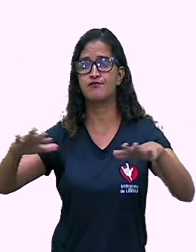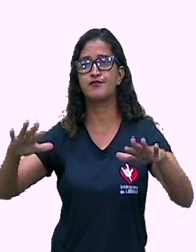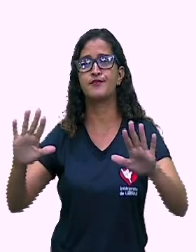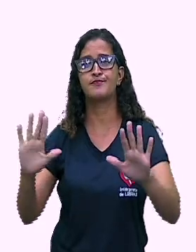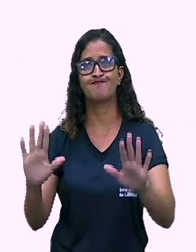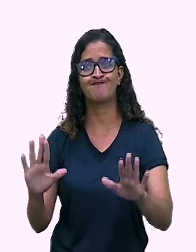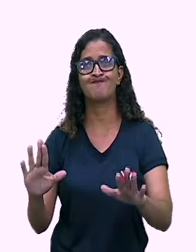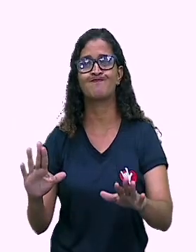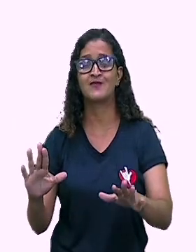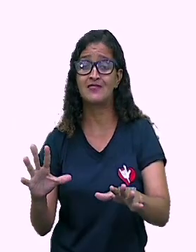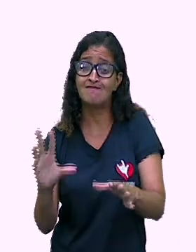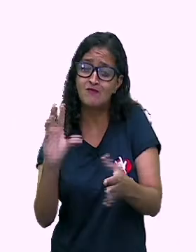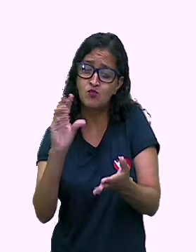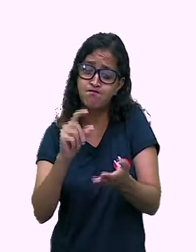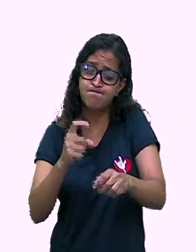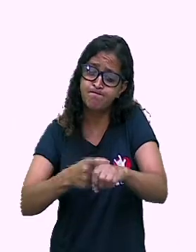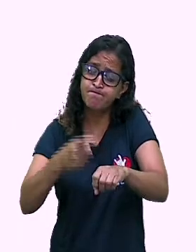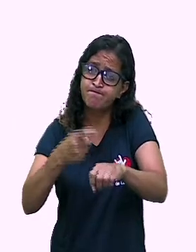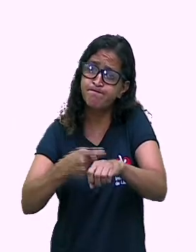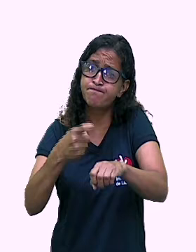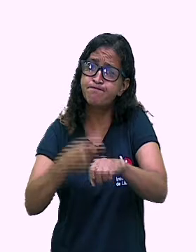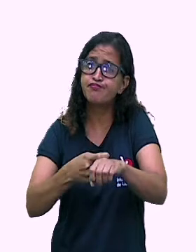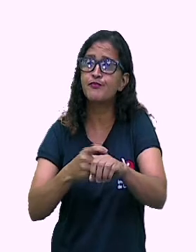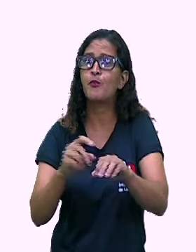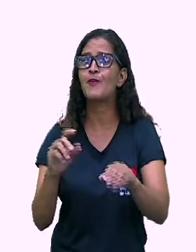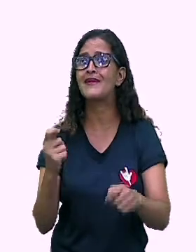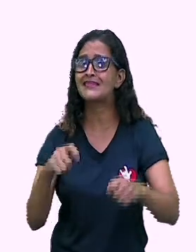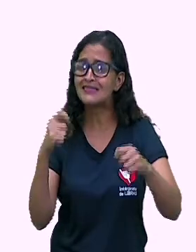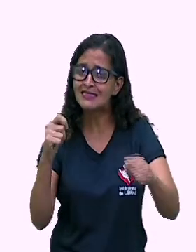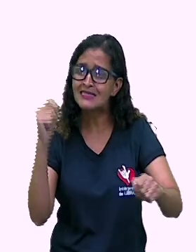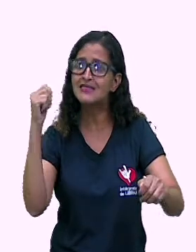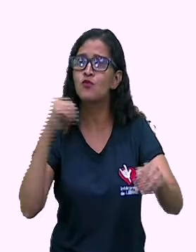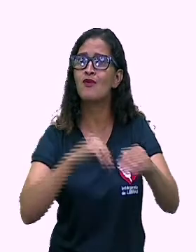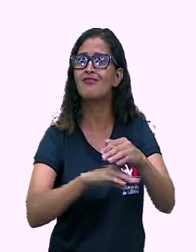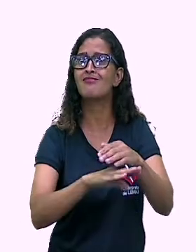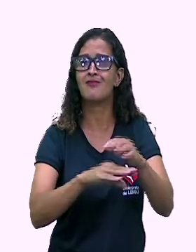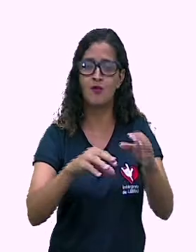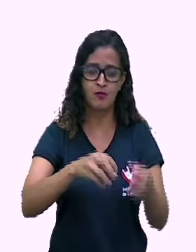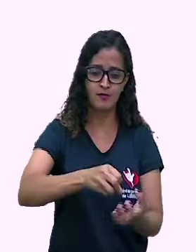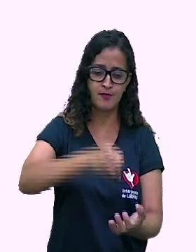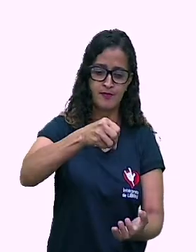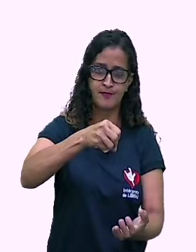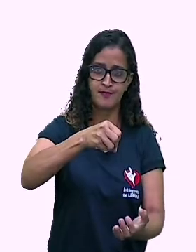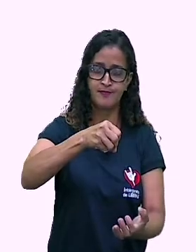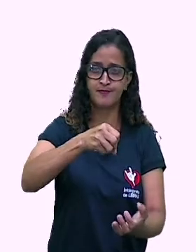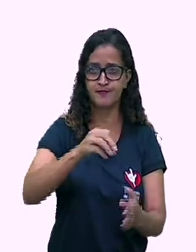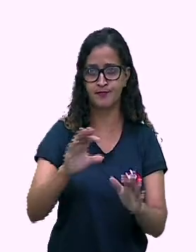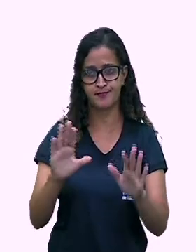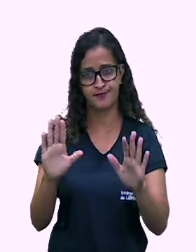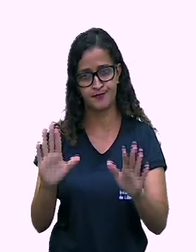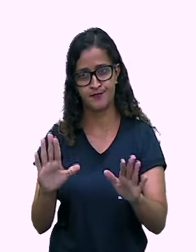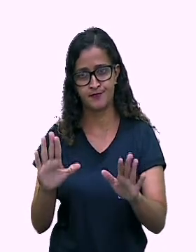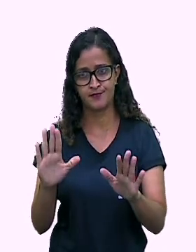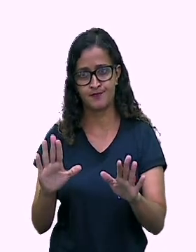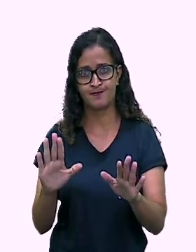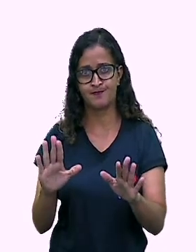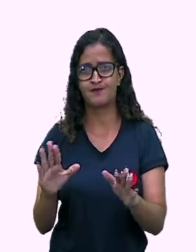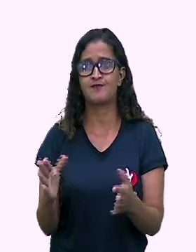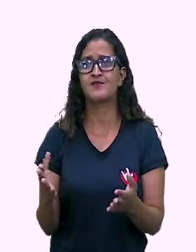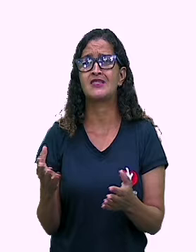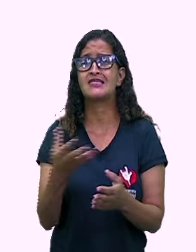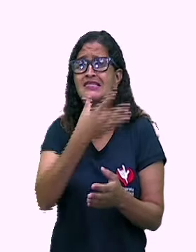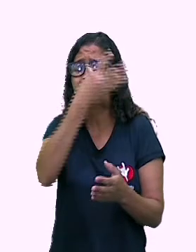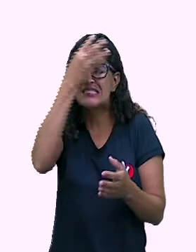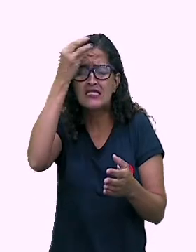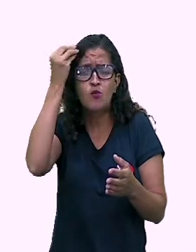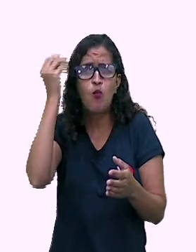armazenado adequadamente, dentro de uma sacola fechadinho. Mas já, se você esquece